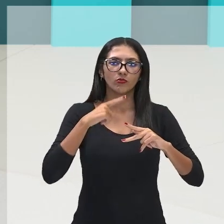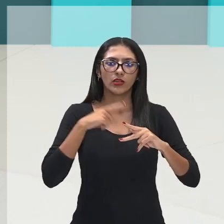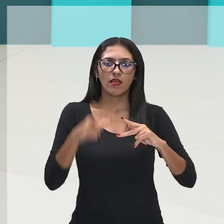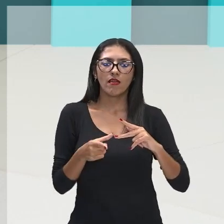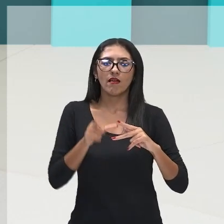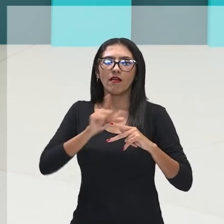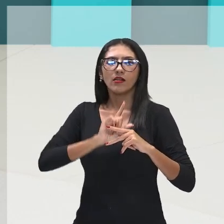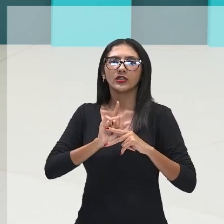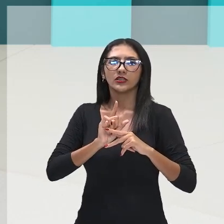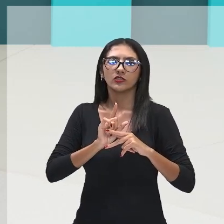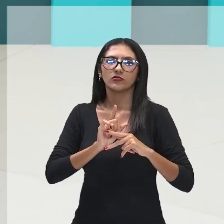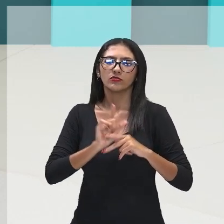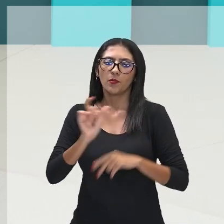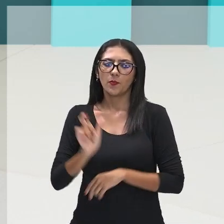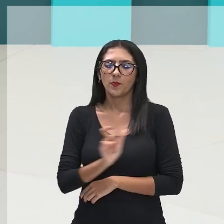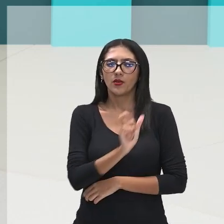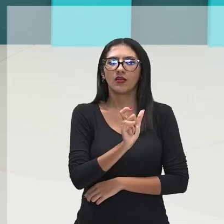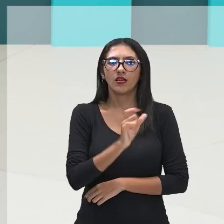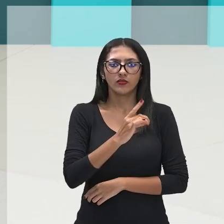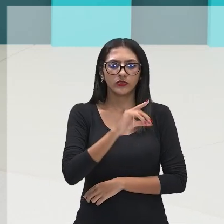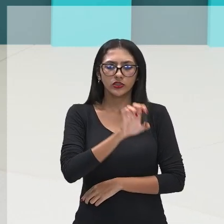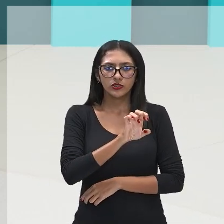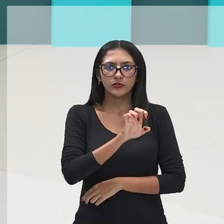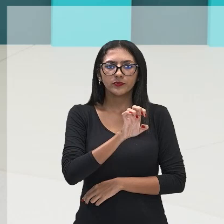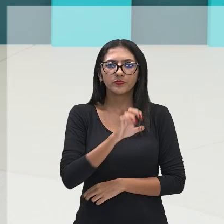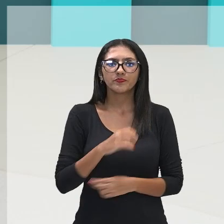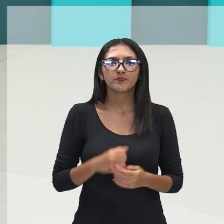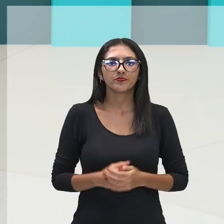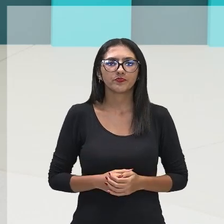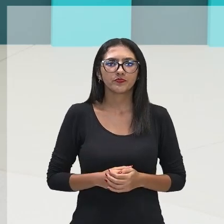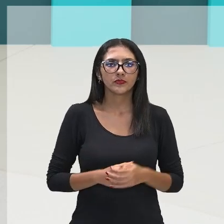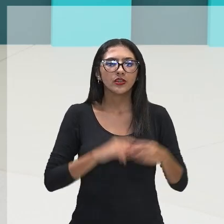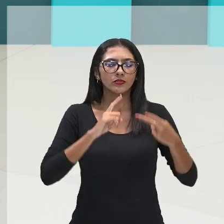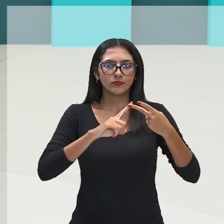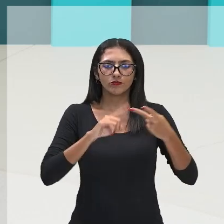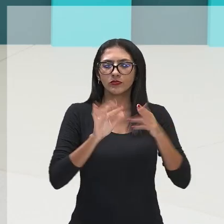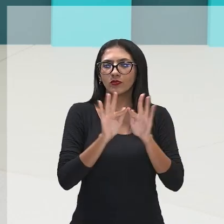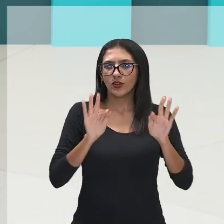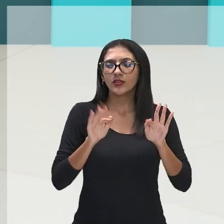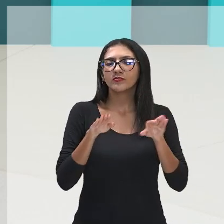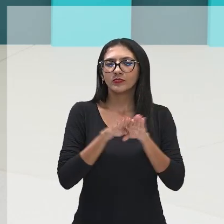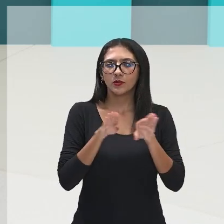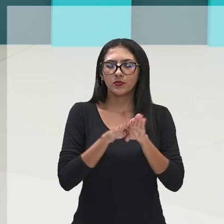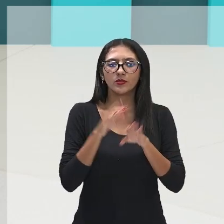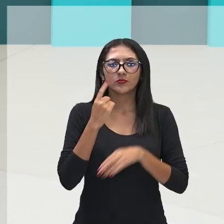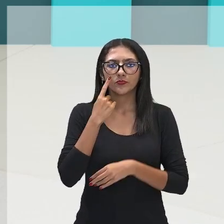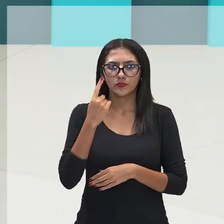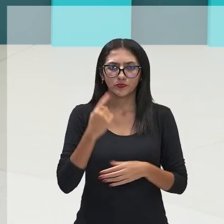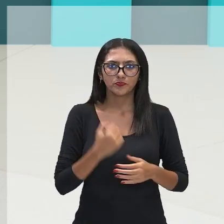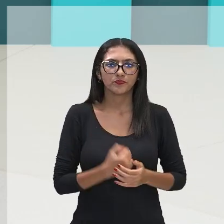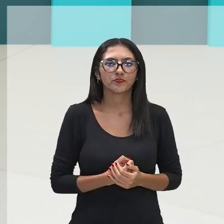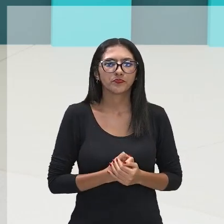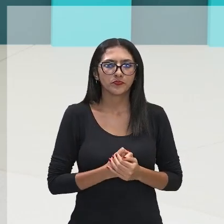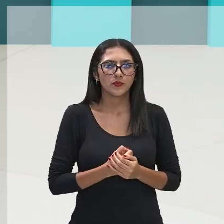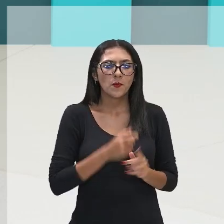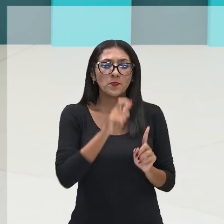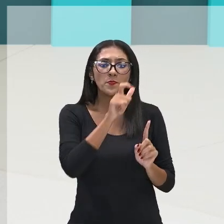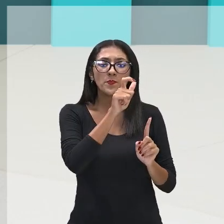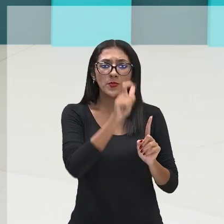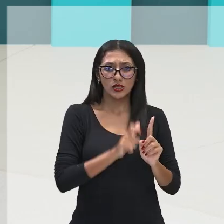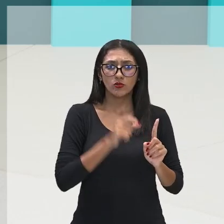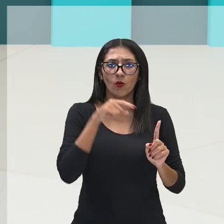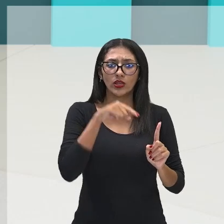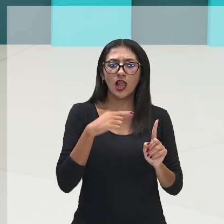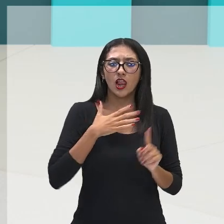pronome relativo, ok? A mesma situação vai acontecer com a segunda ali, ó. A pessoa com quem ela simpatizou veio